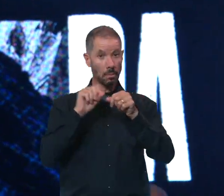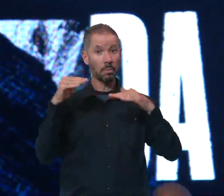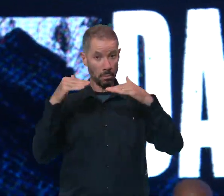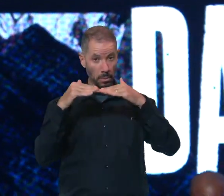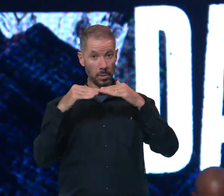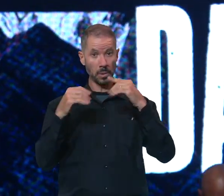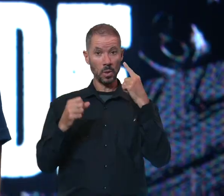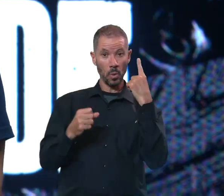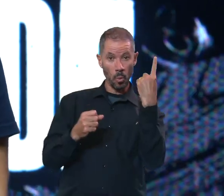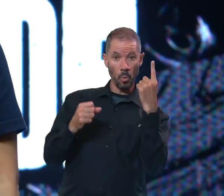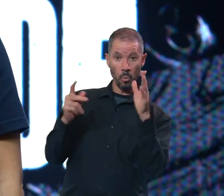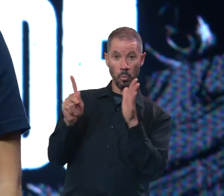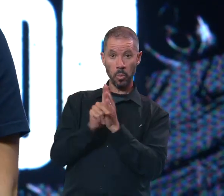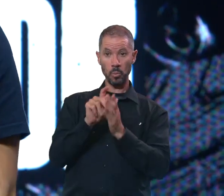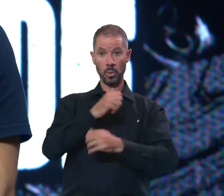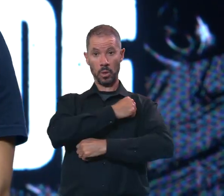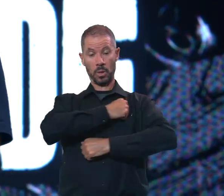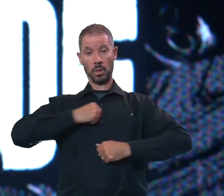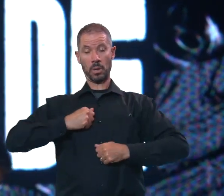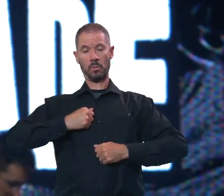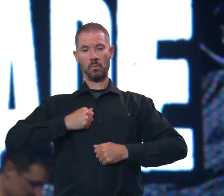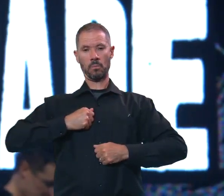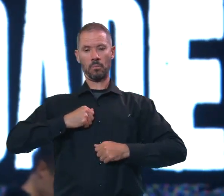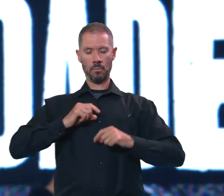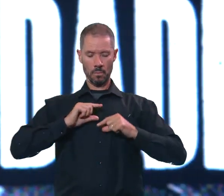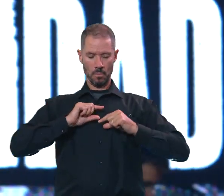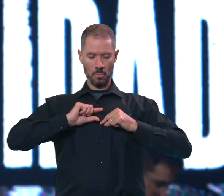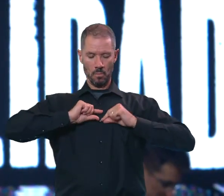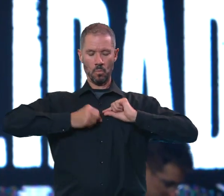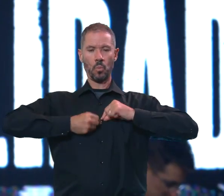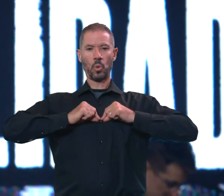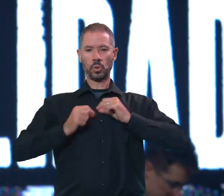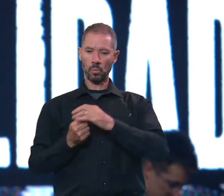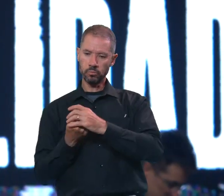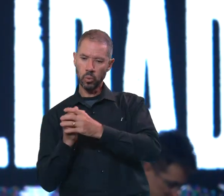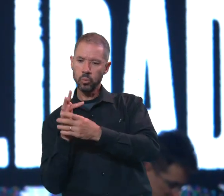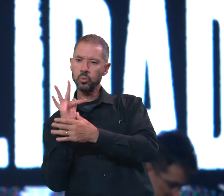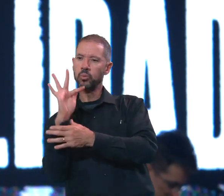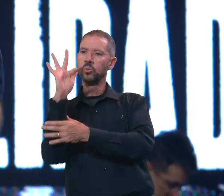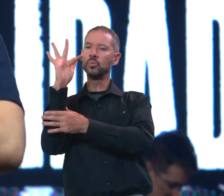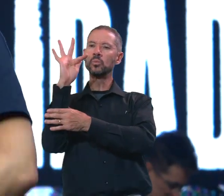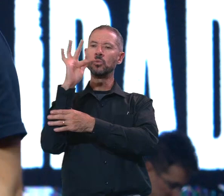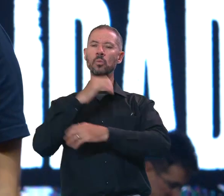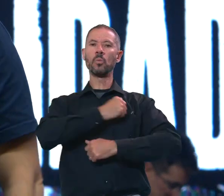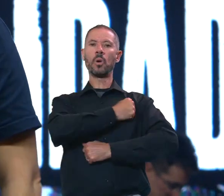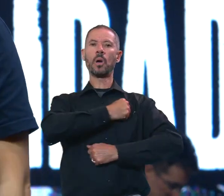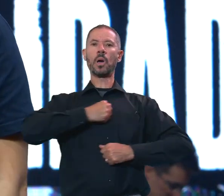Um deles era o próprio Arão. Qual é o bordão que floresce, meu irmão? O de Arão.